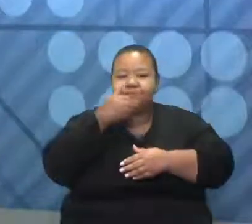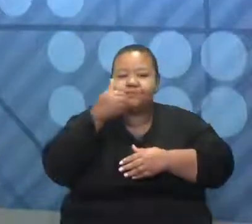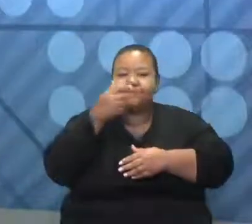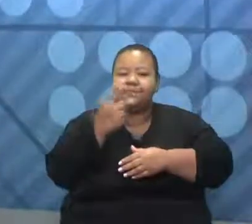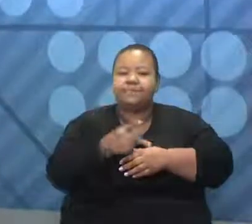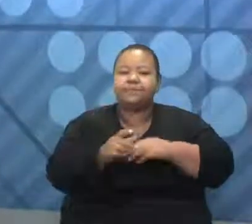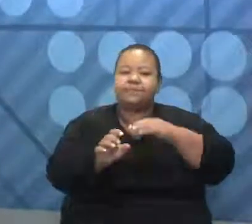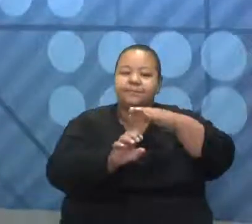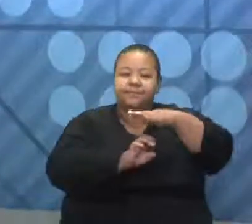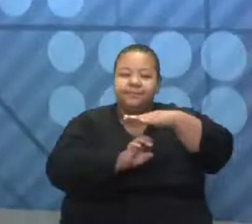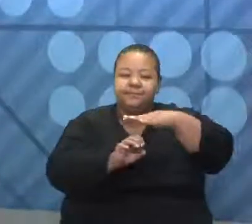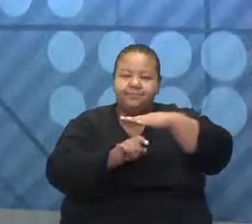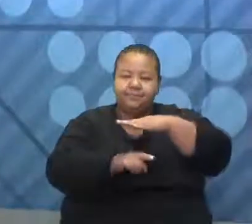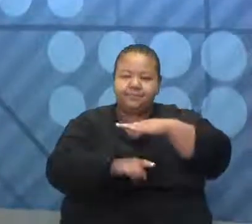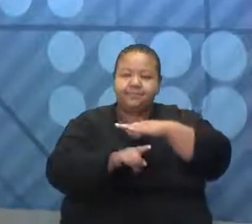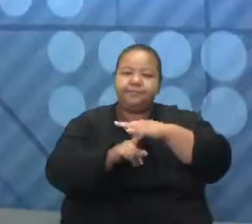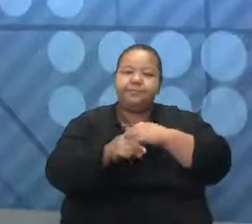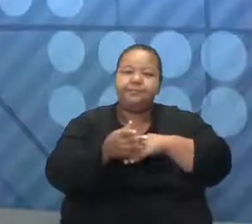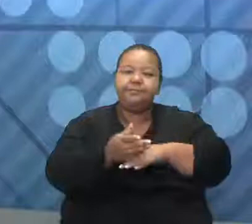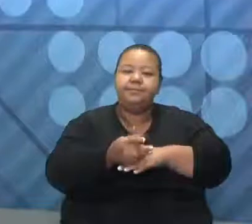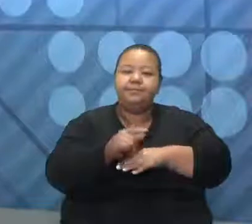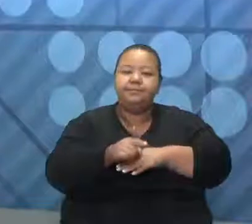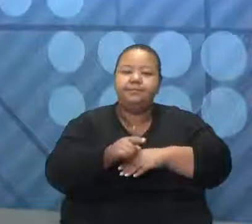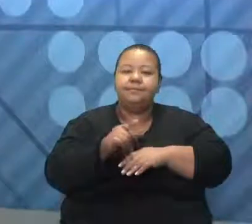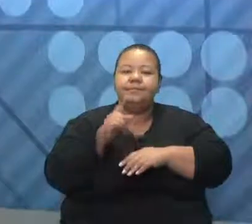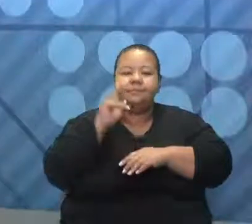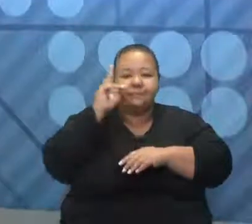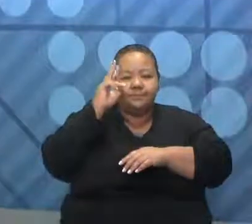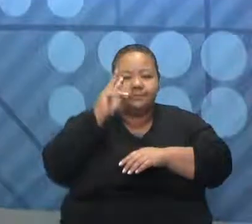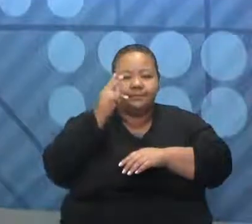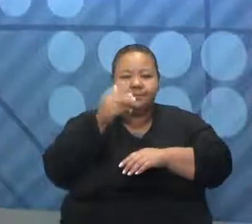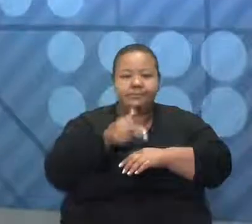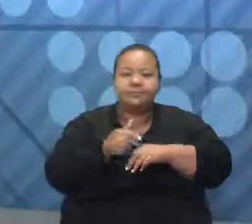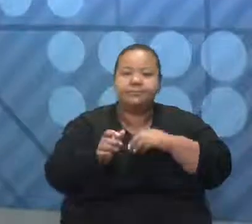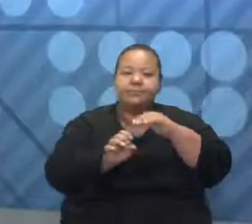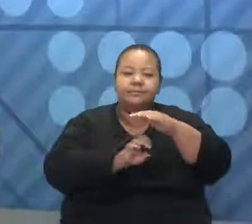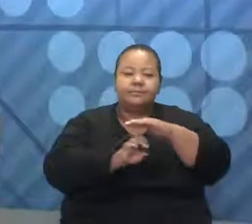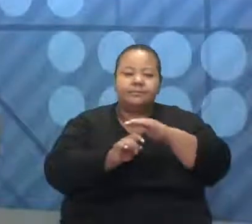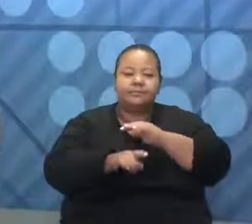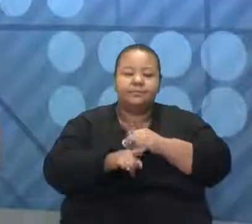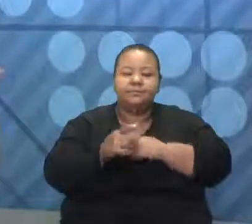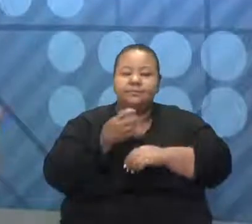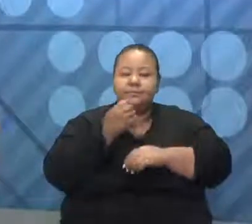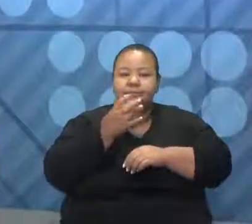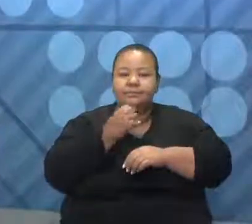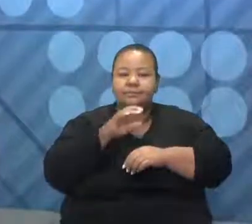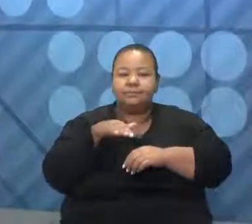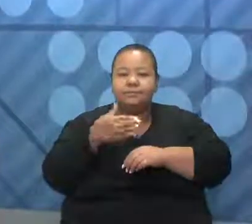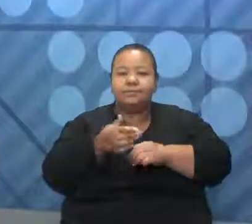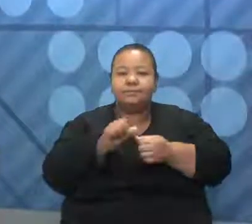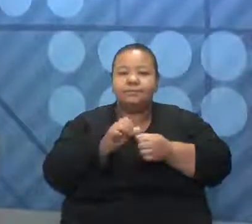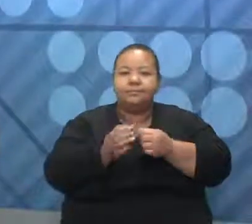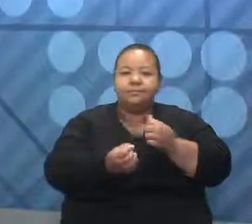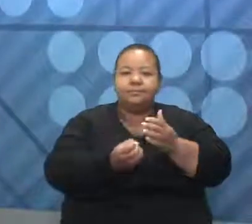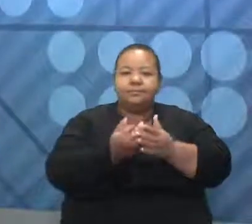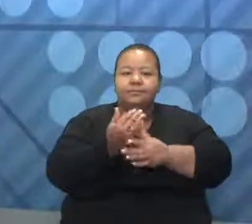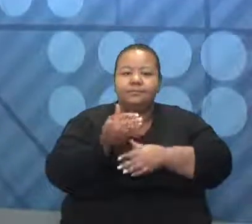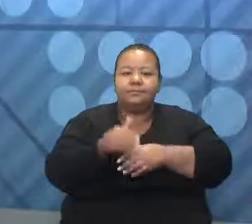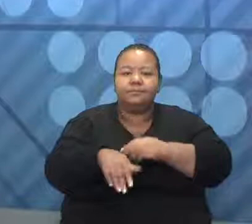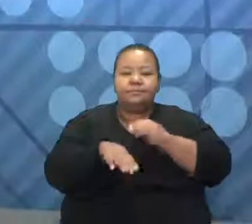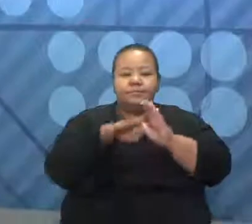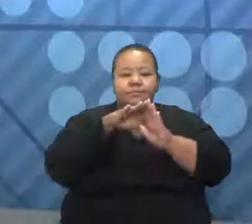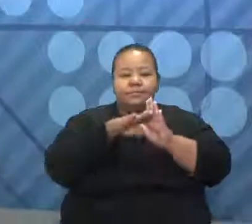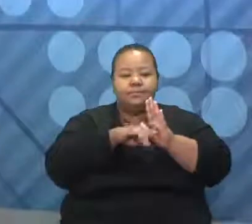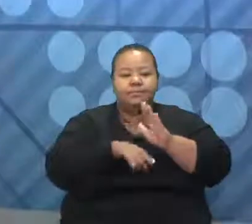para a empresa que está em andamento, mas lembrando que uma empresa é essencial desde o momento que ela é criada. Lá no plano